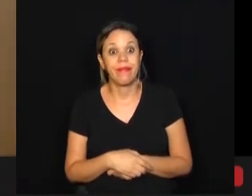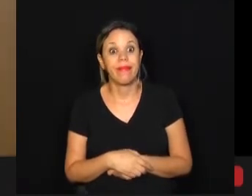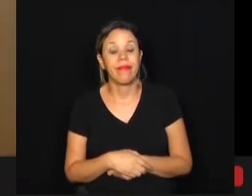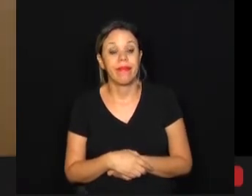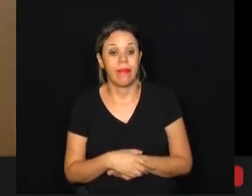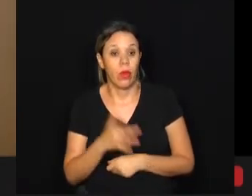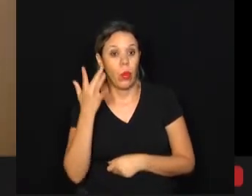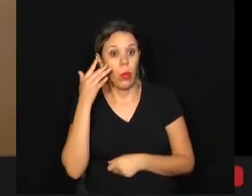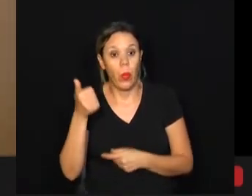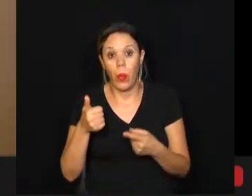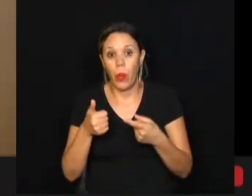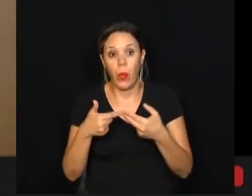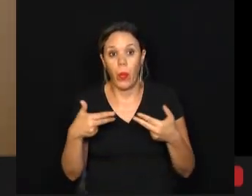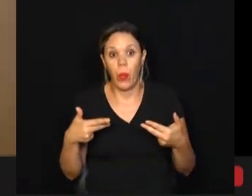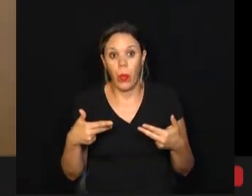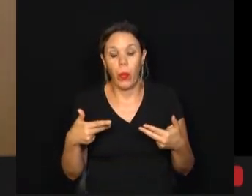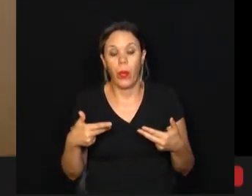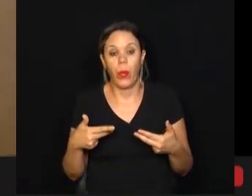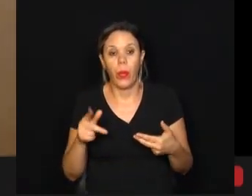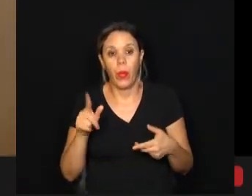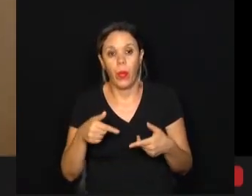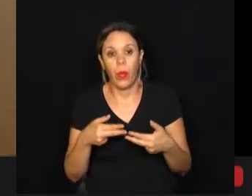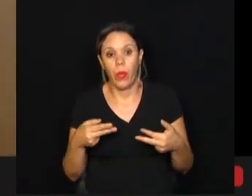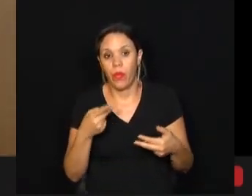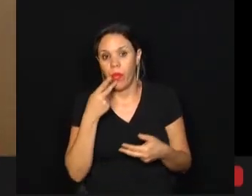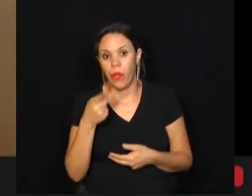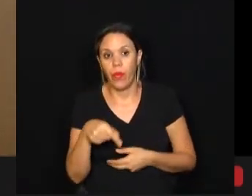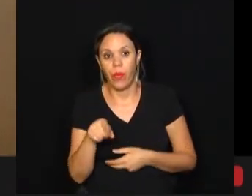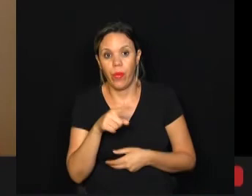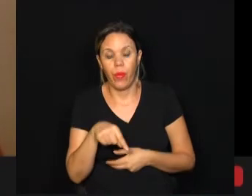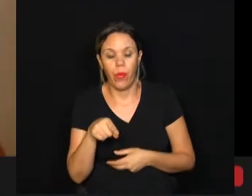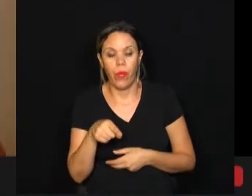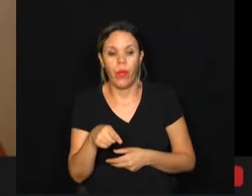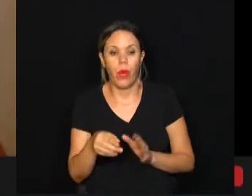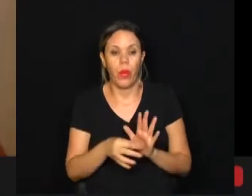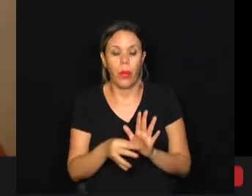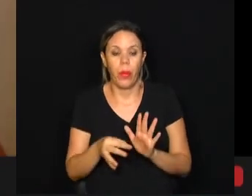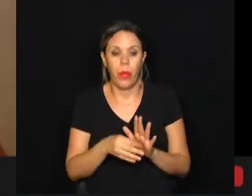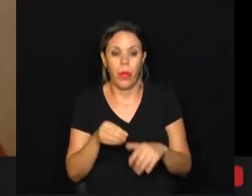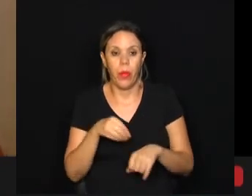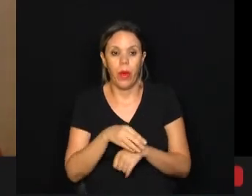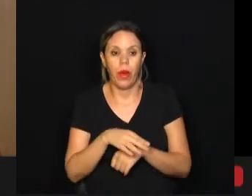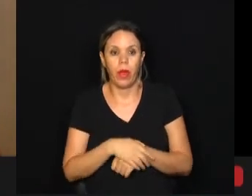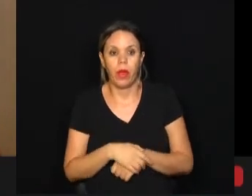Eu acho que a primeira coisa, parte disso que você está colocando, né, Paulo?